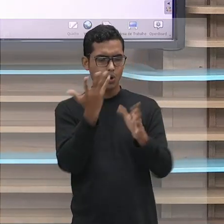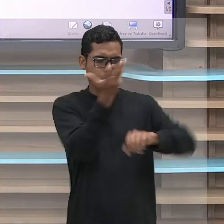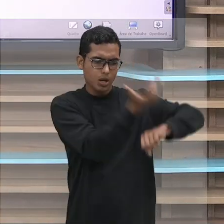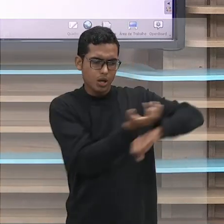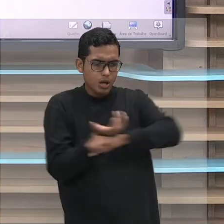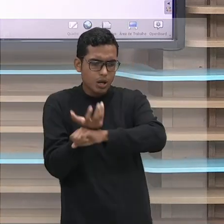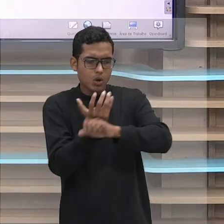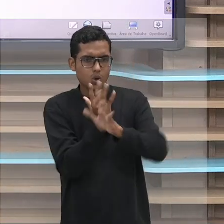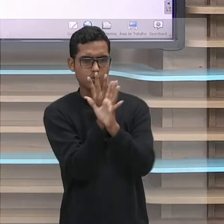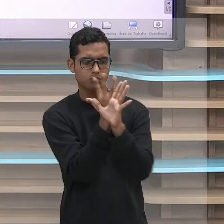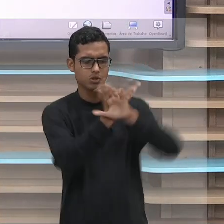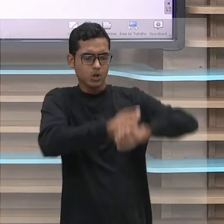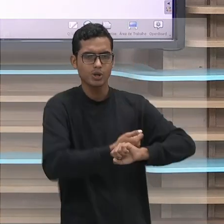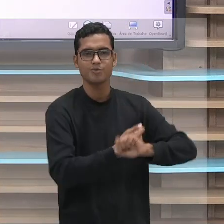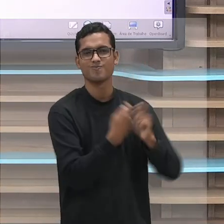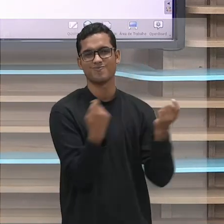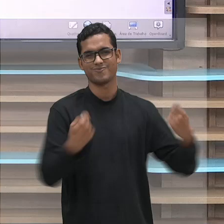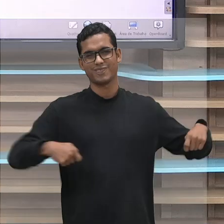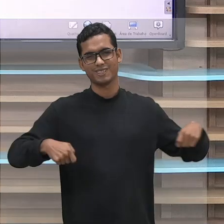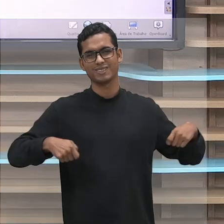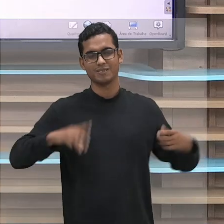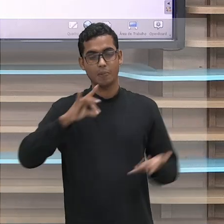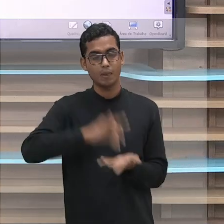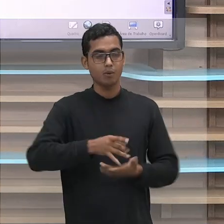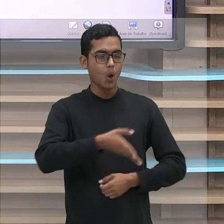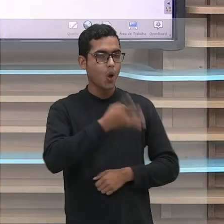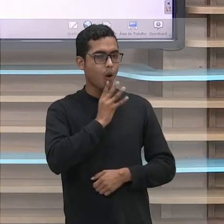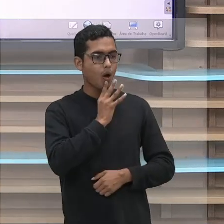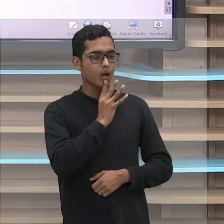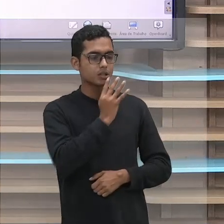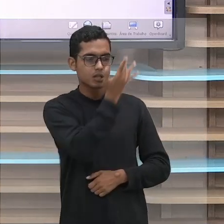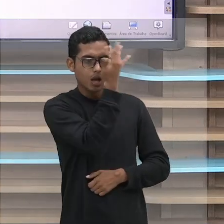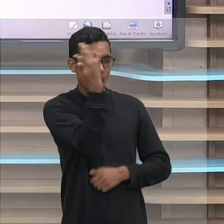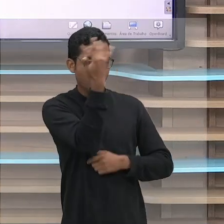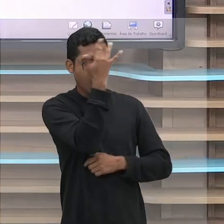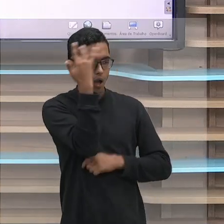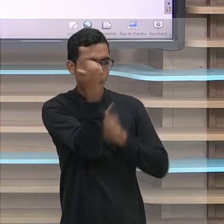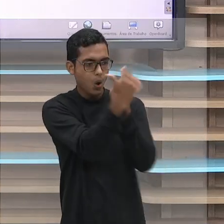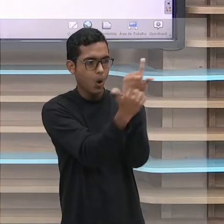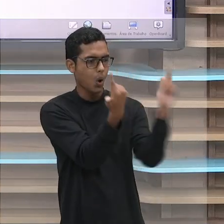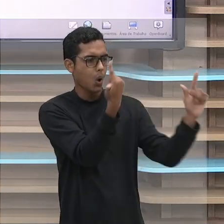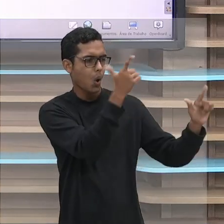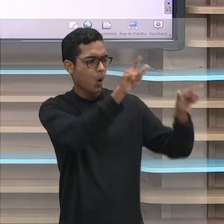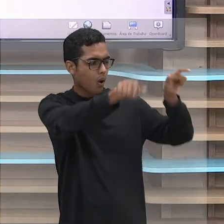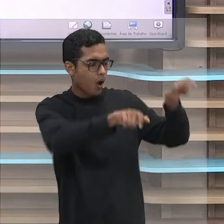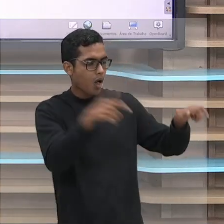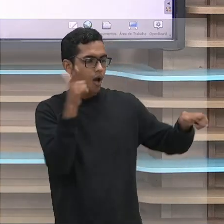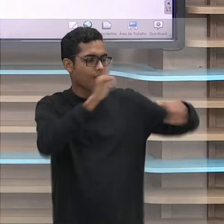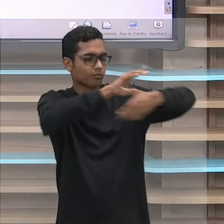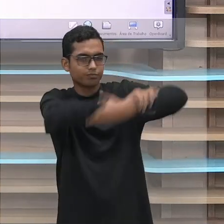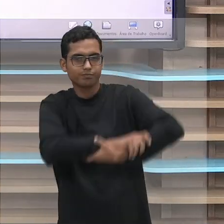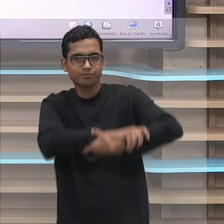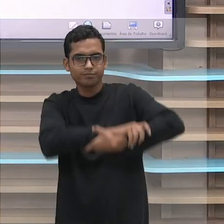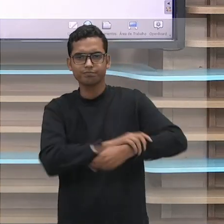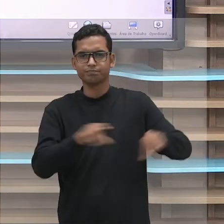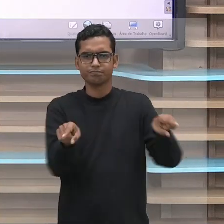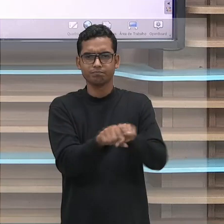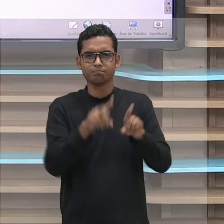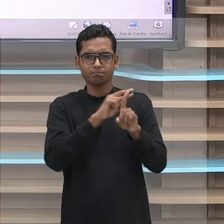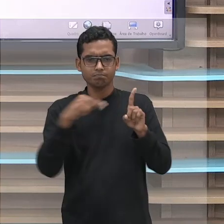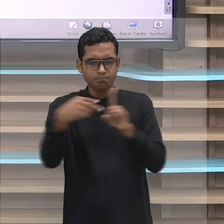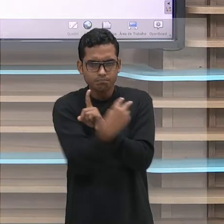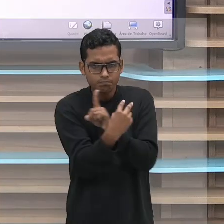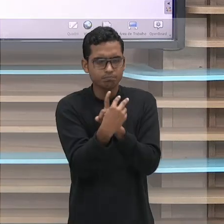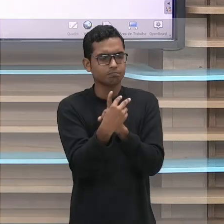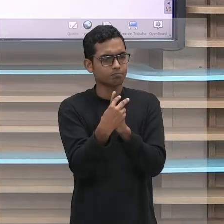interdisciplinar. Eu tenho que conhecer o outro também, e com isso eu consigo fazer parcerias, colocar o olhar do